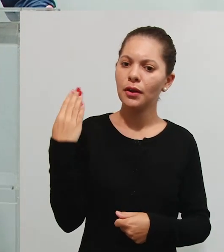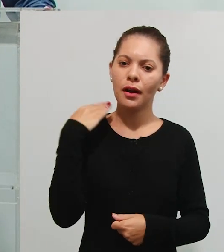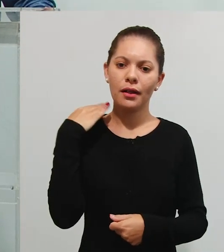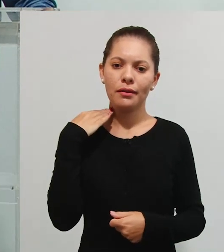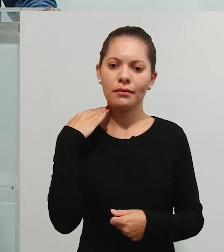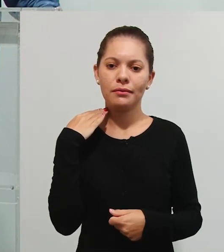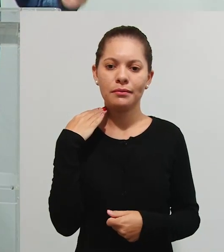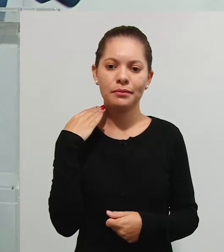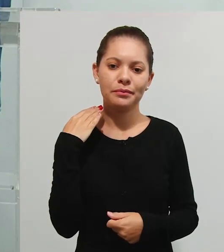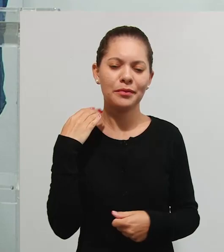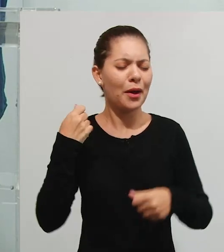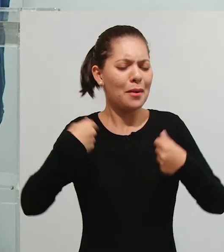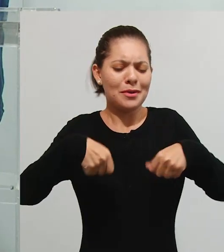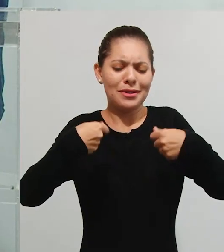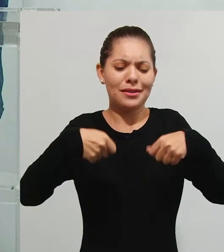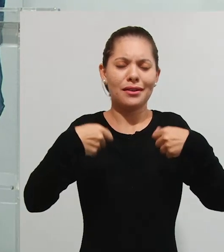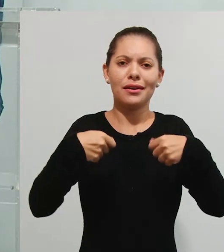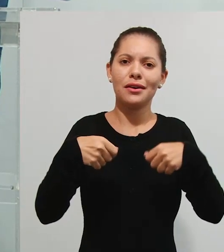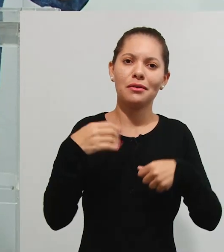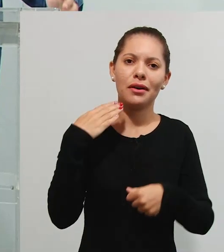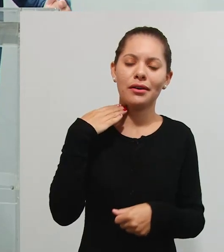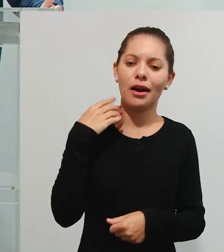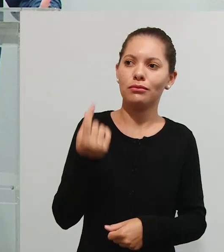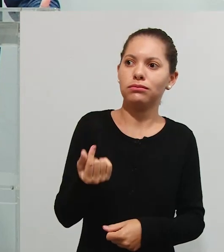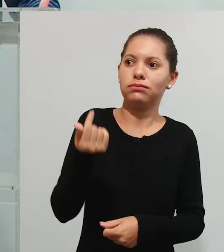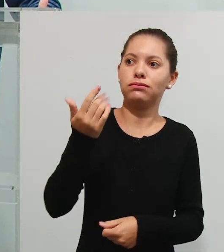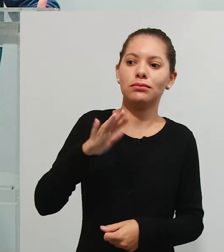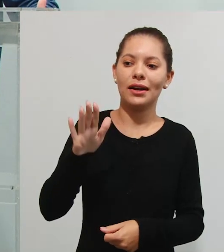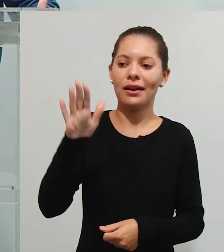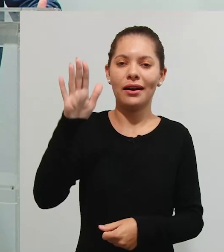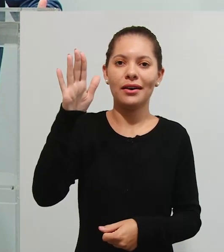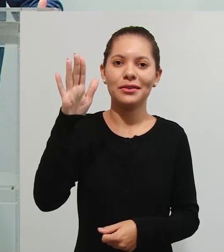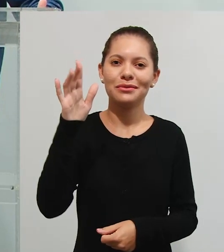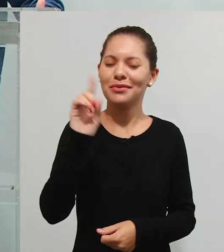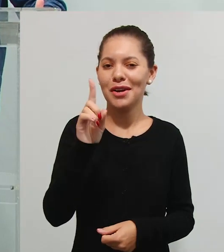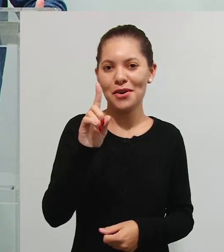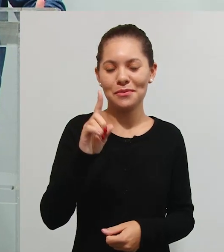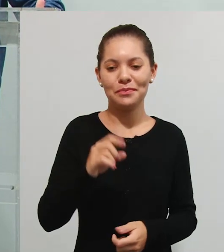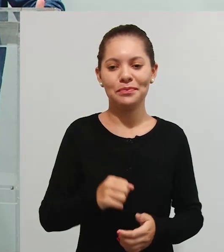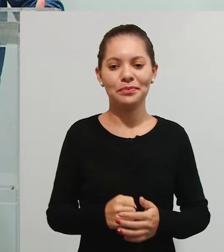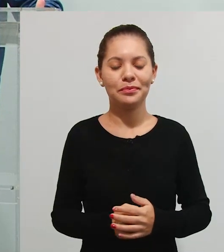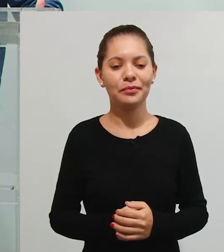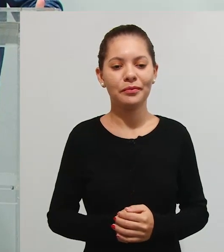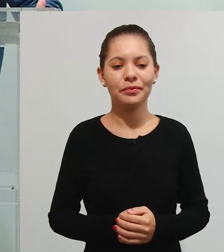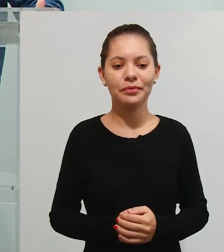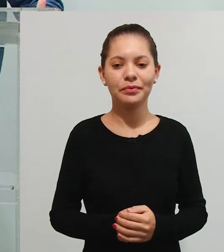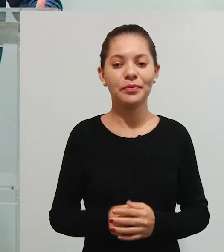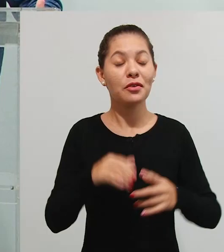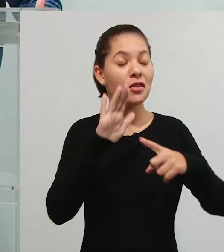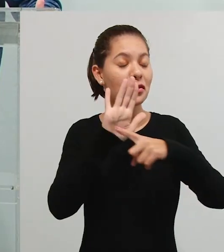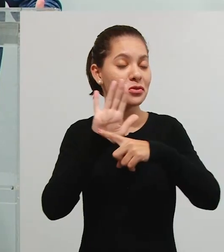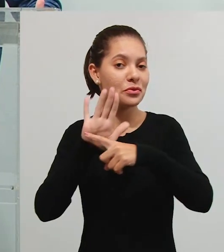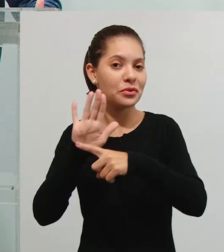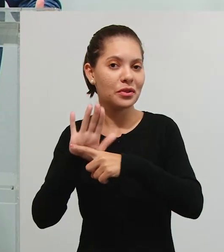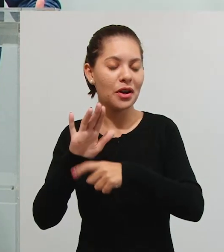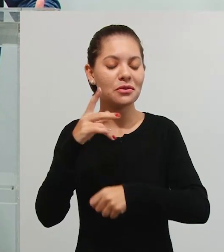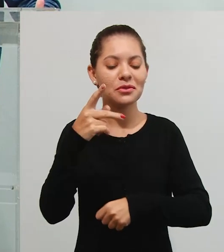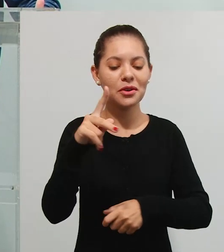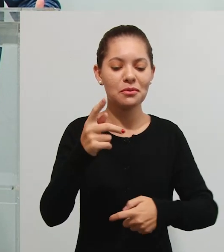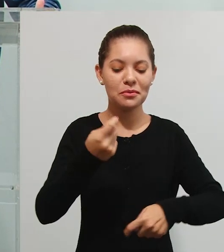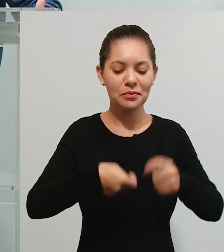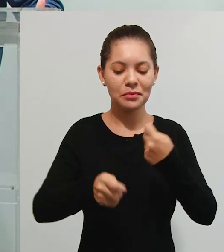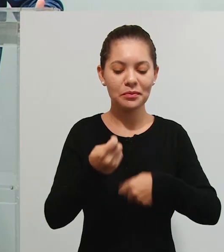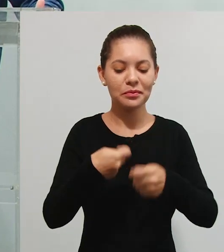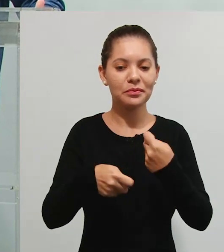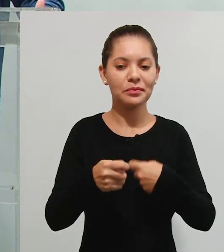precisa ganhar na loteria e pegar aquele recurso para investir. Você vai ver que tem algumas saídas que vão te favorecer aí nesse